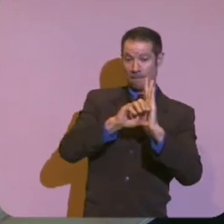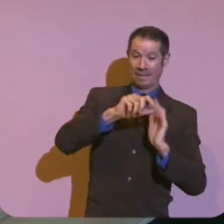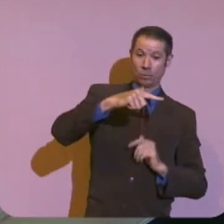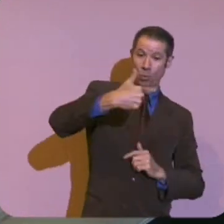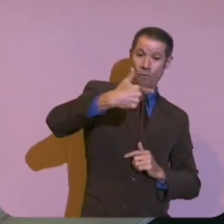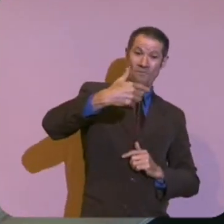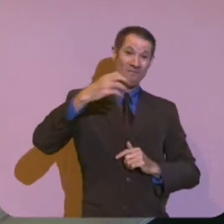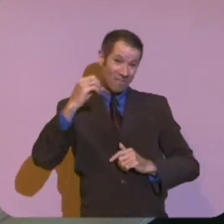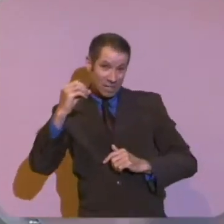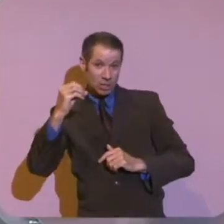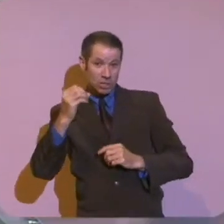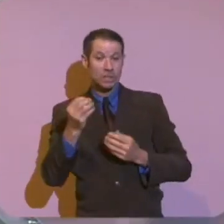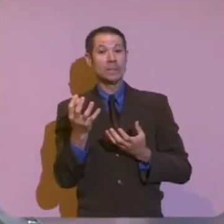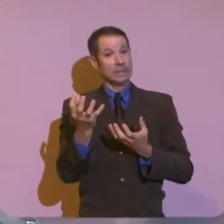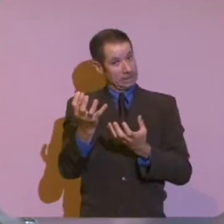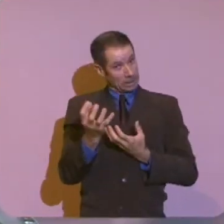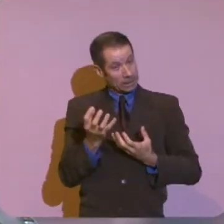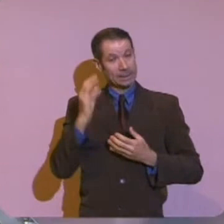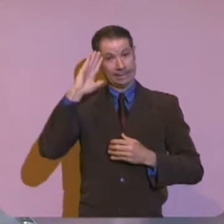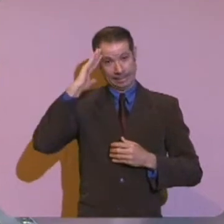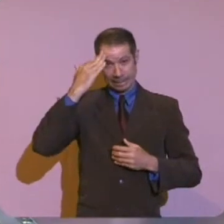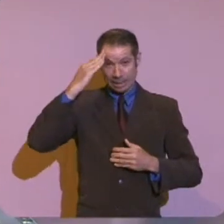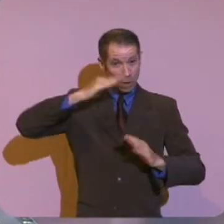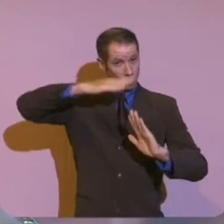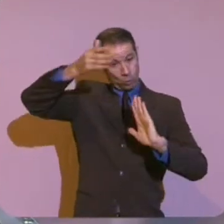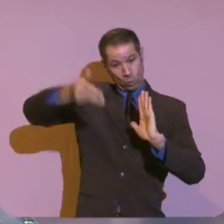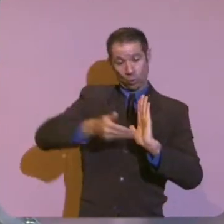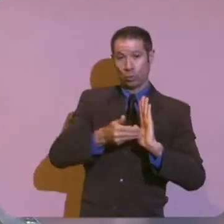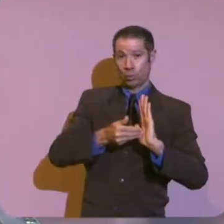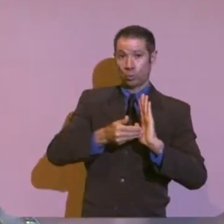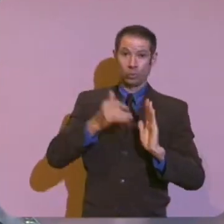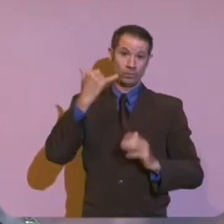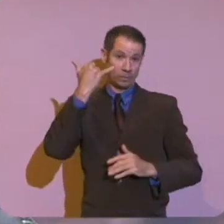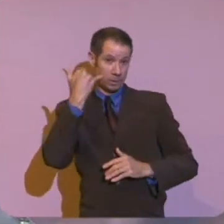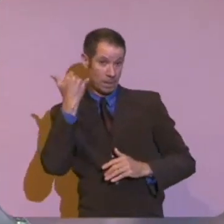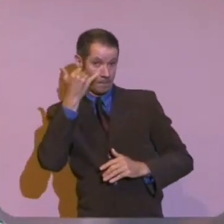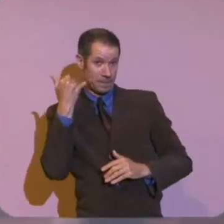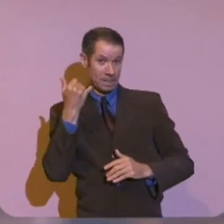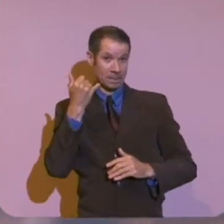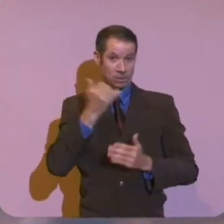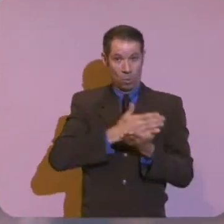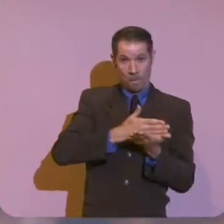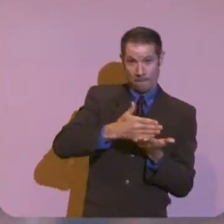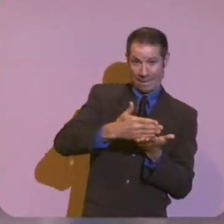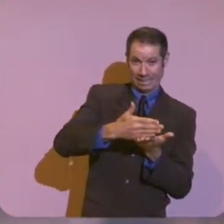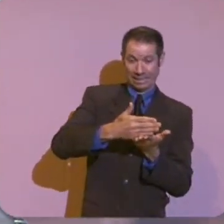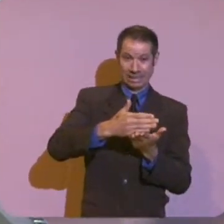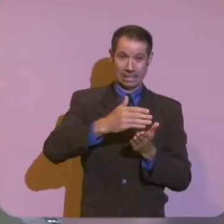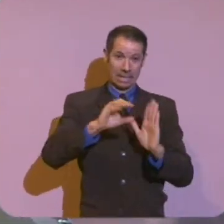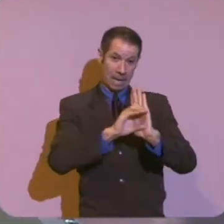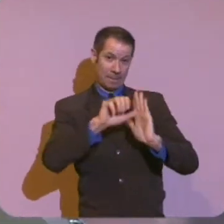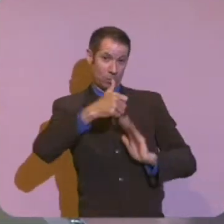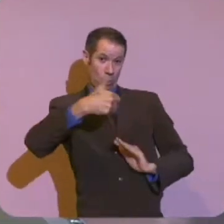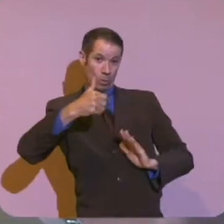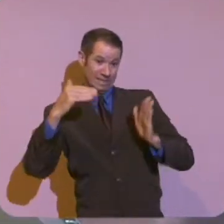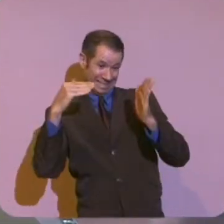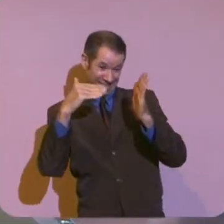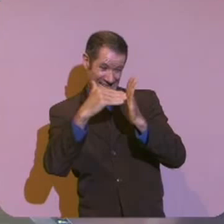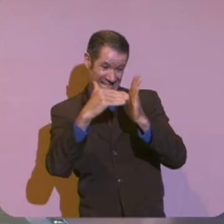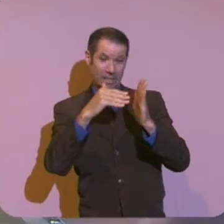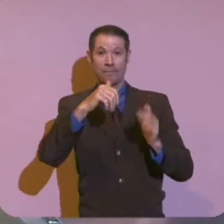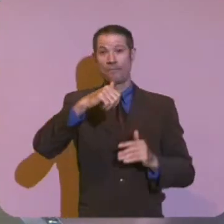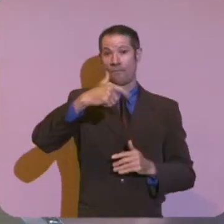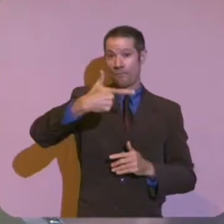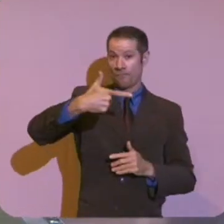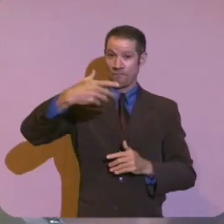de Jeremias. Se você quiser entender tudo que Jeremias está falando, começa lá no capítulo 11, vai até o 20, e no meio